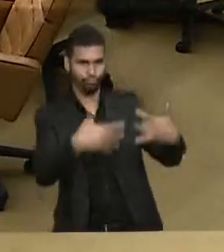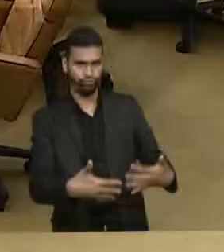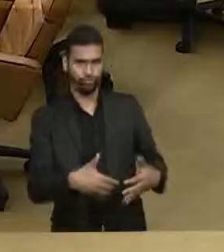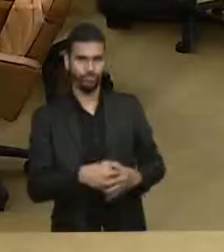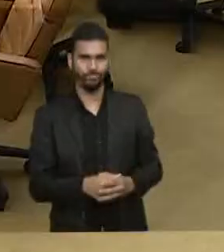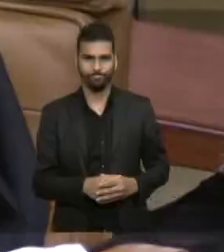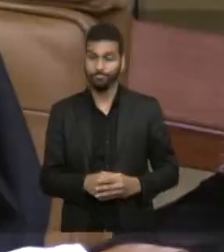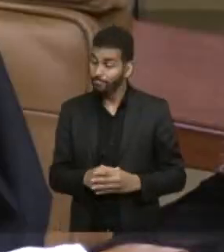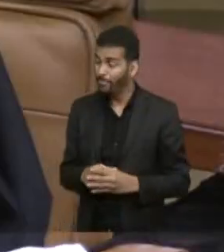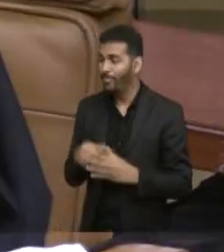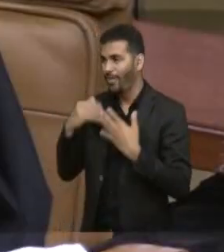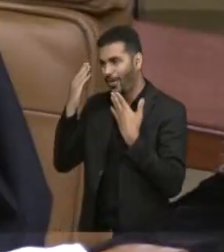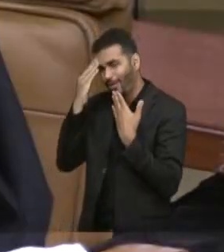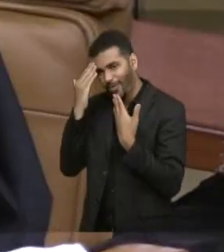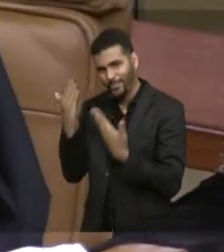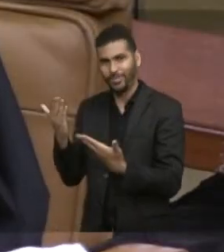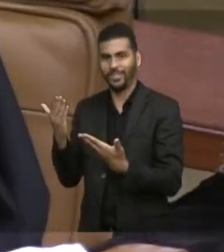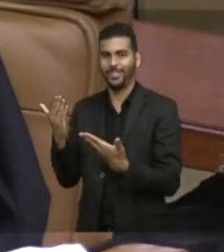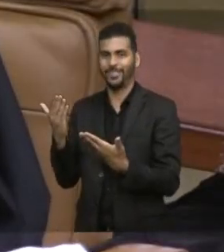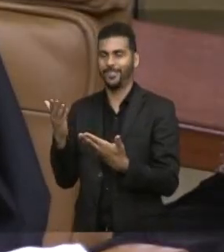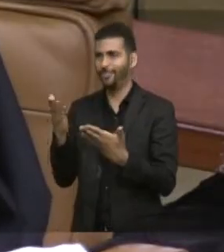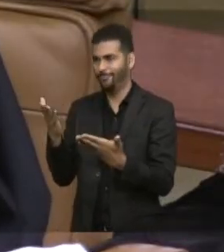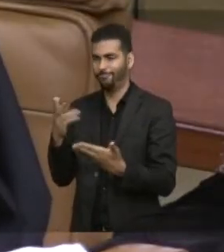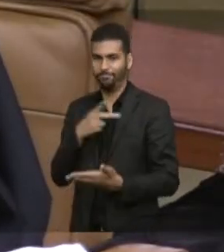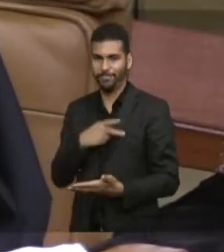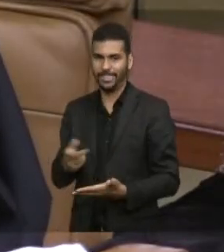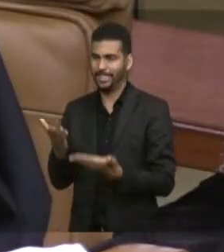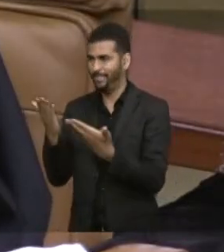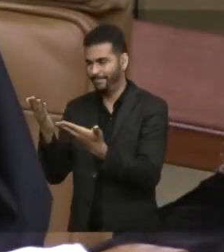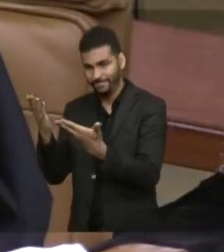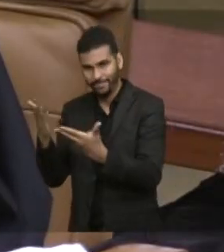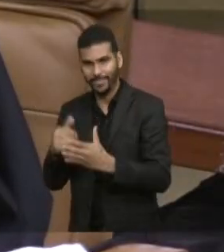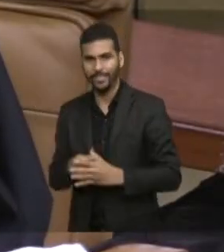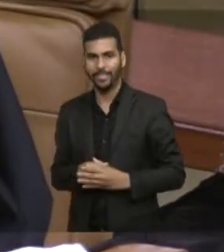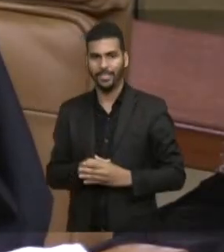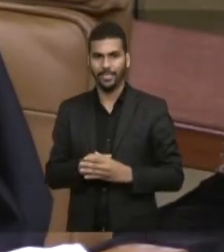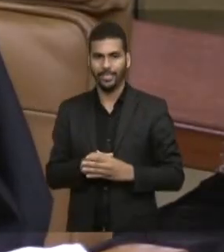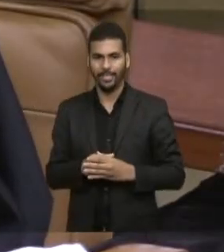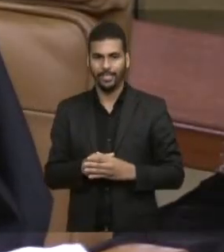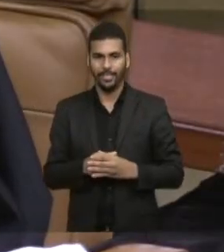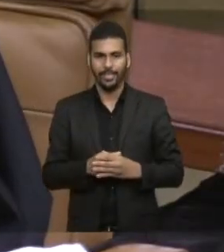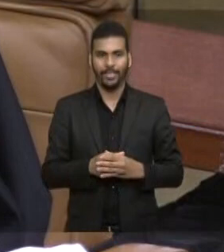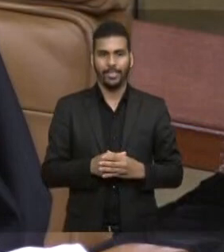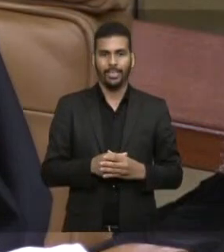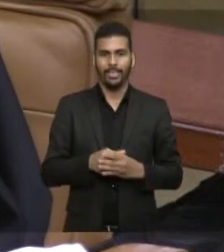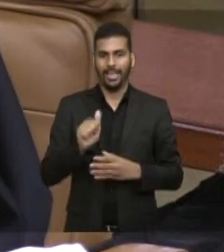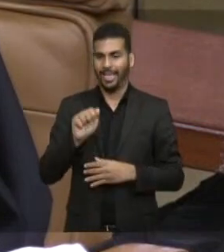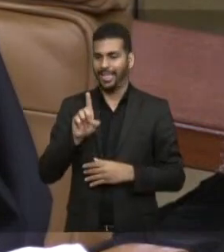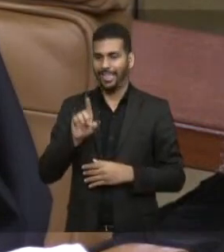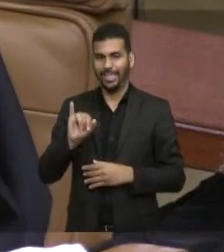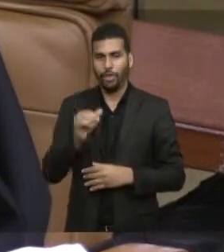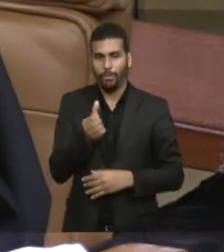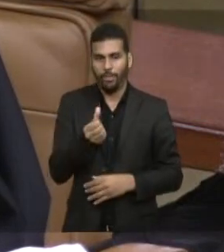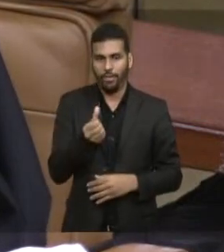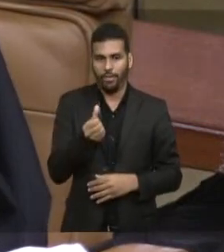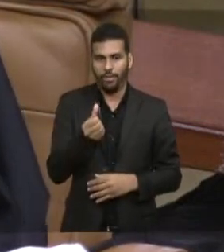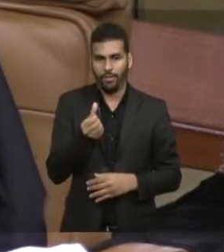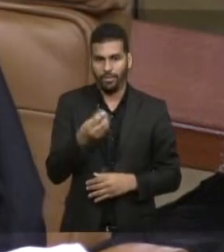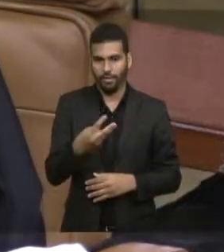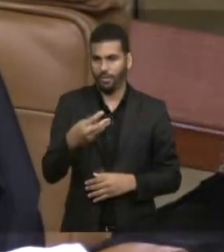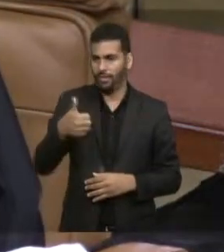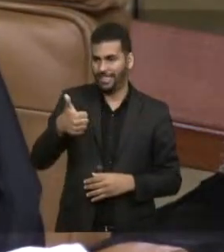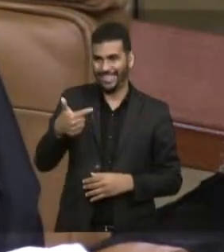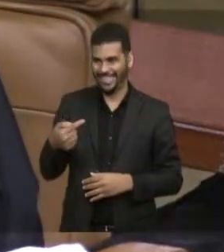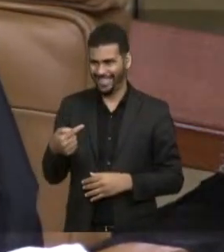o excelência vem de apregoar esta ação direto constilar de 6317 já esteve no plenário virtual